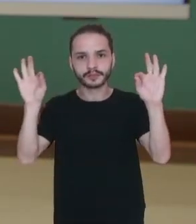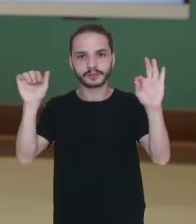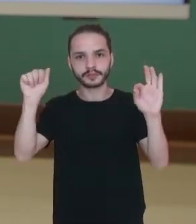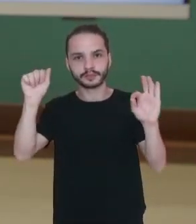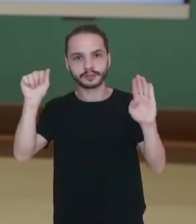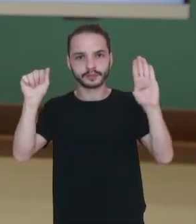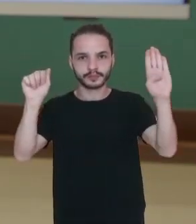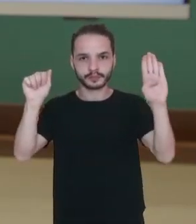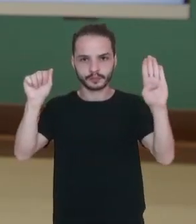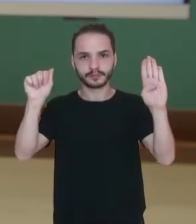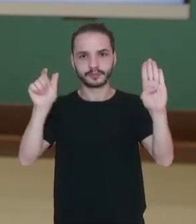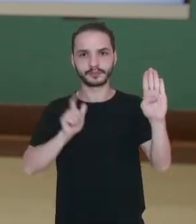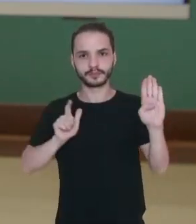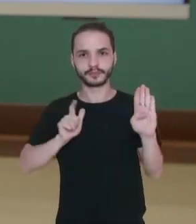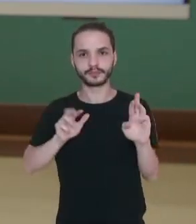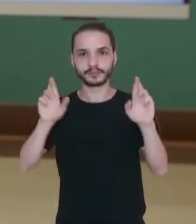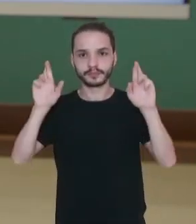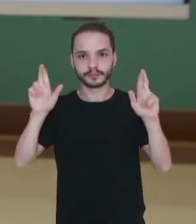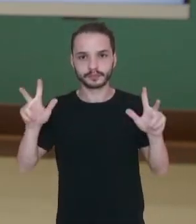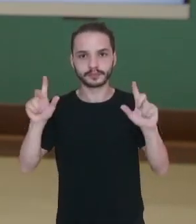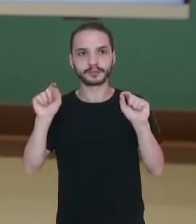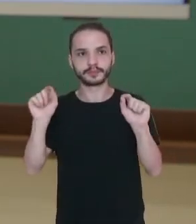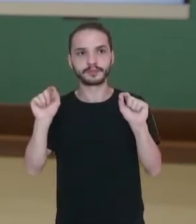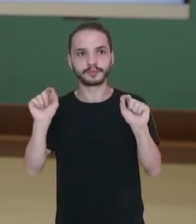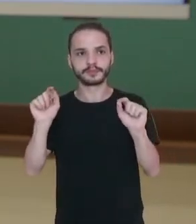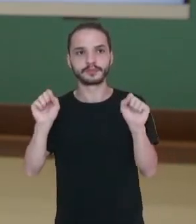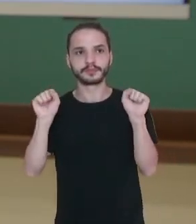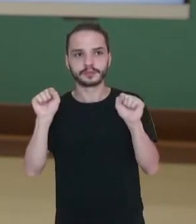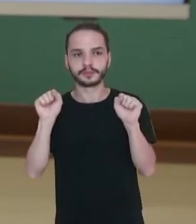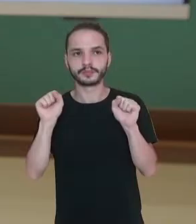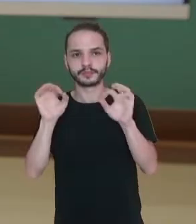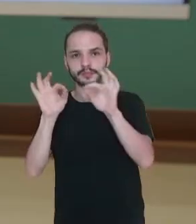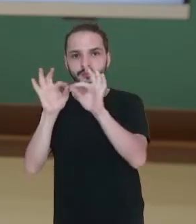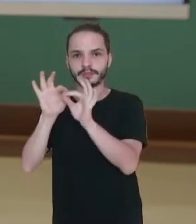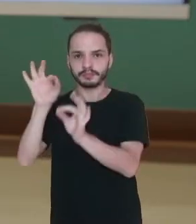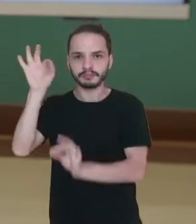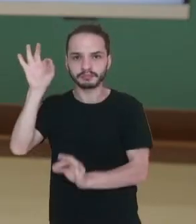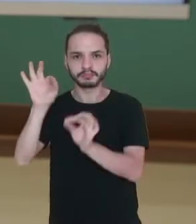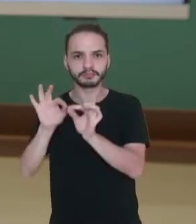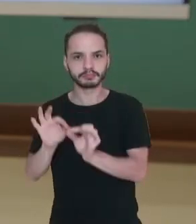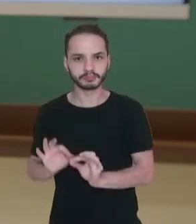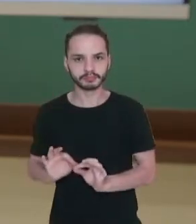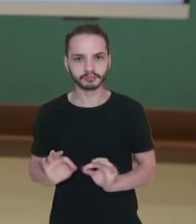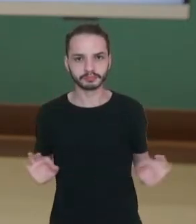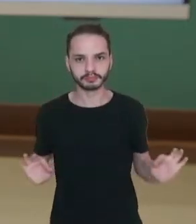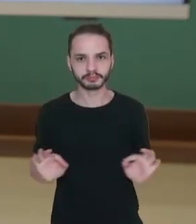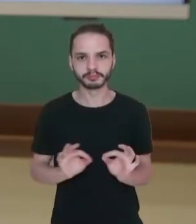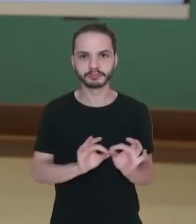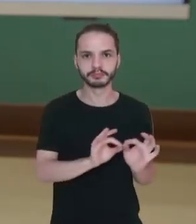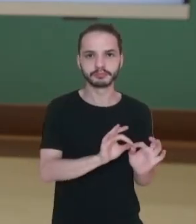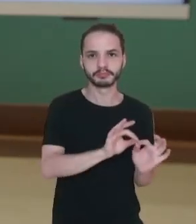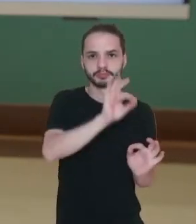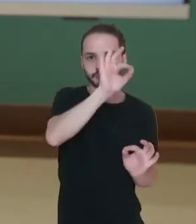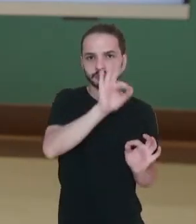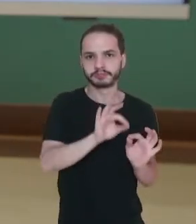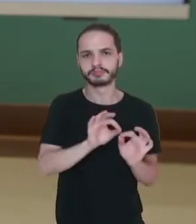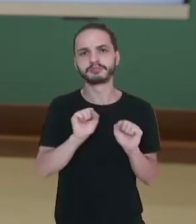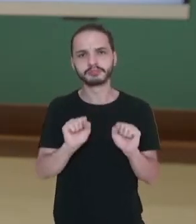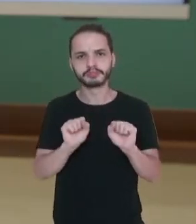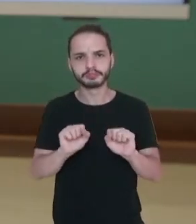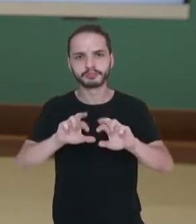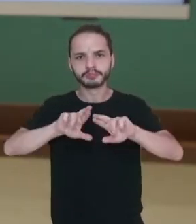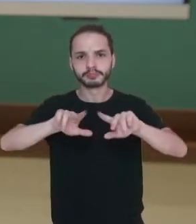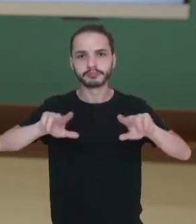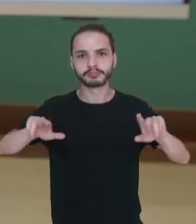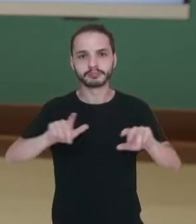aqui distintos. Então eu posso traçar uma corda aqui, posso traçar aqui embaixo também. Então, quando